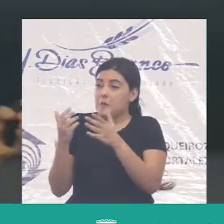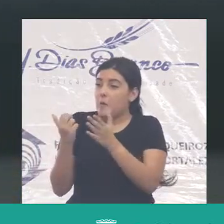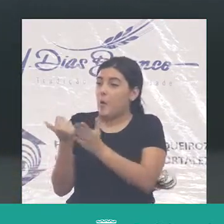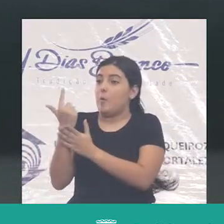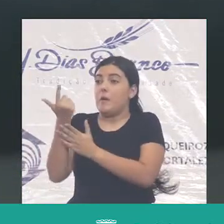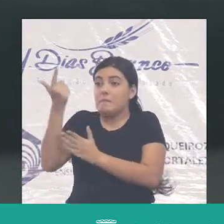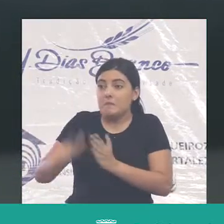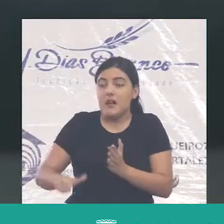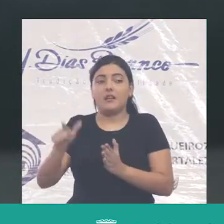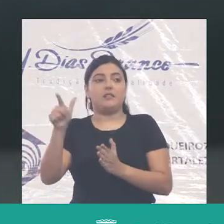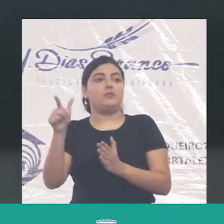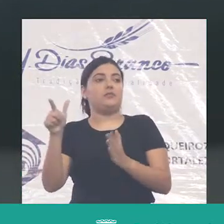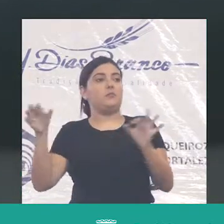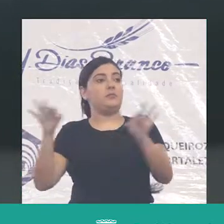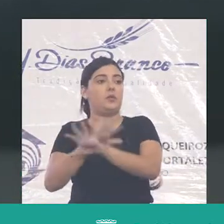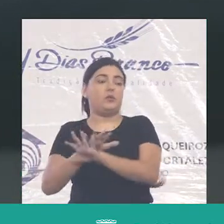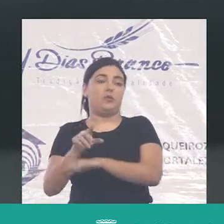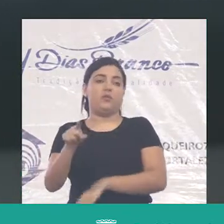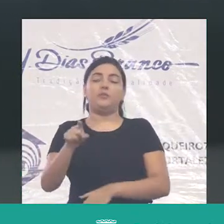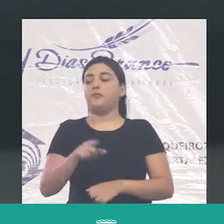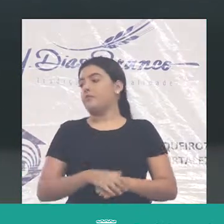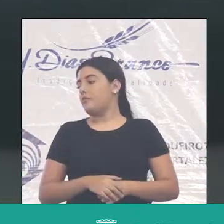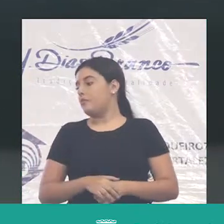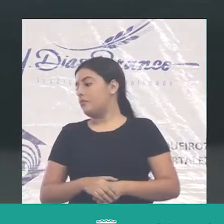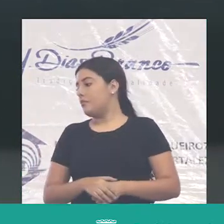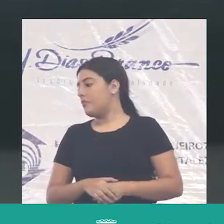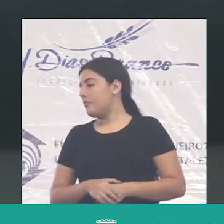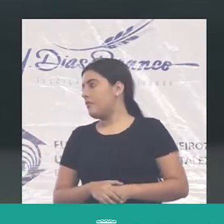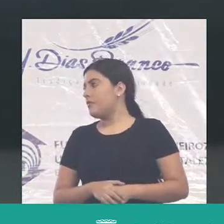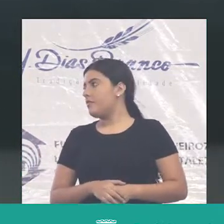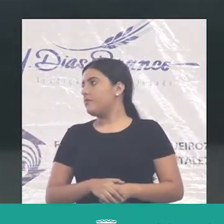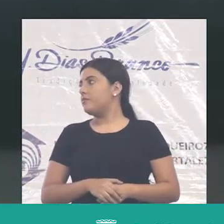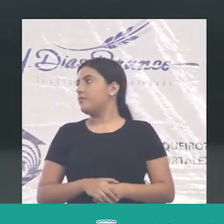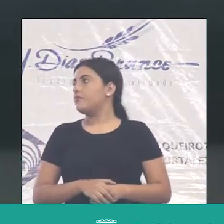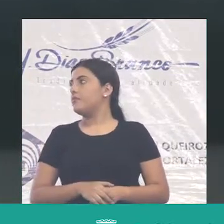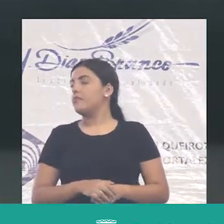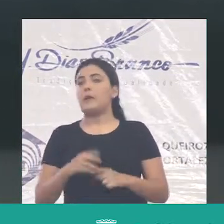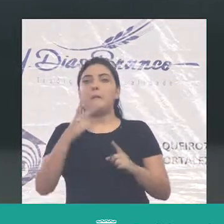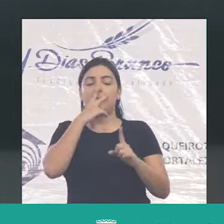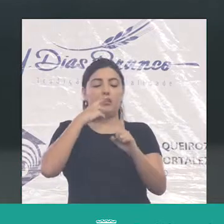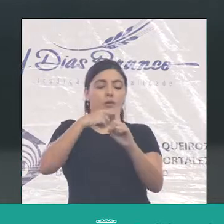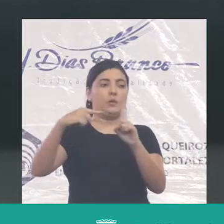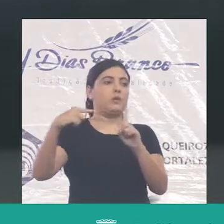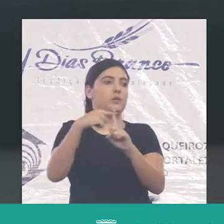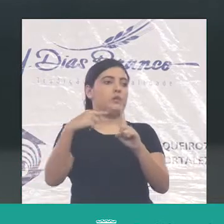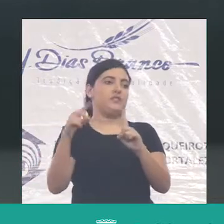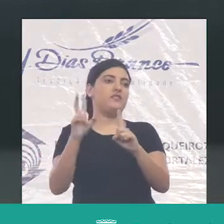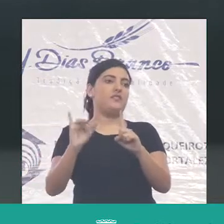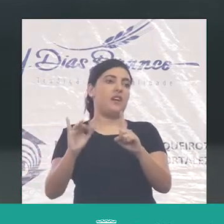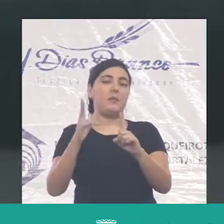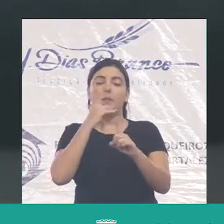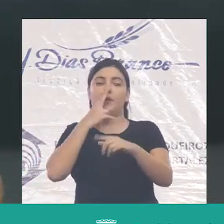poder completar a pintura. E a última lata vai ficar pela metade, menos da metade sendo usada.